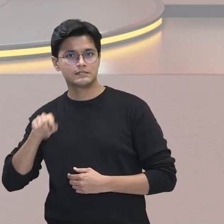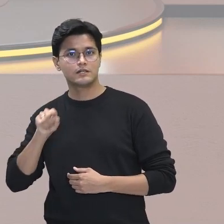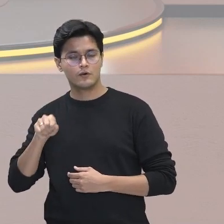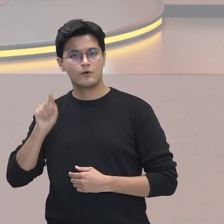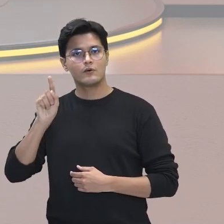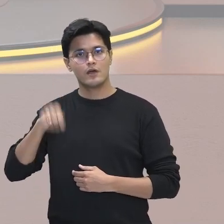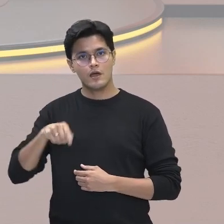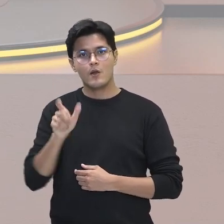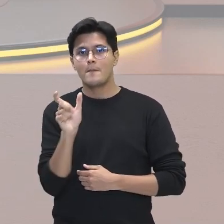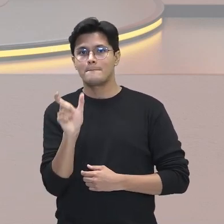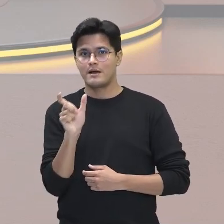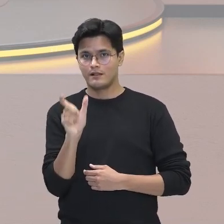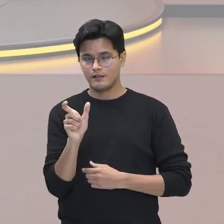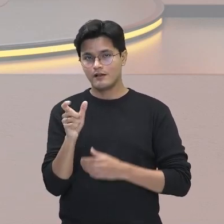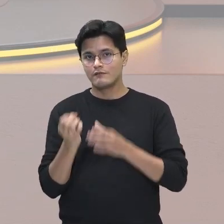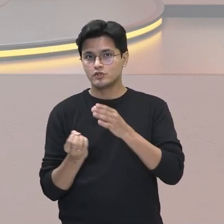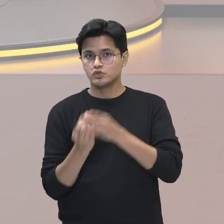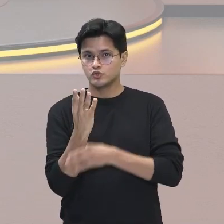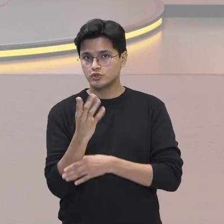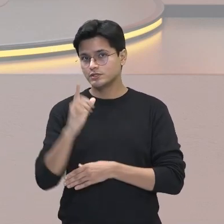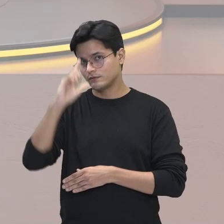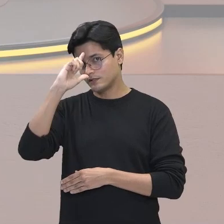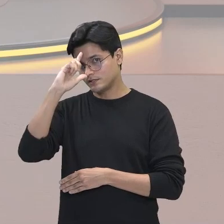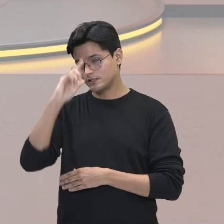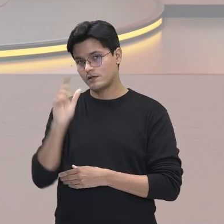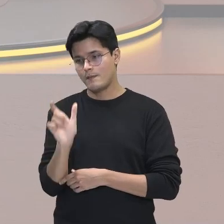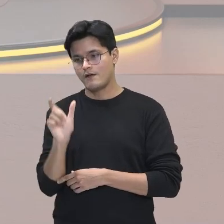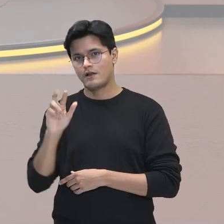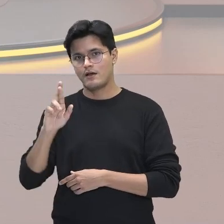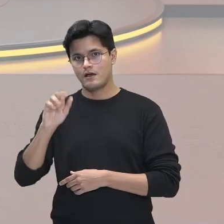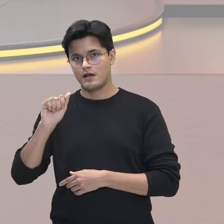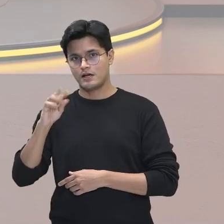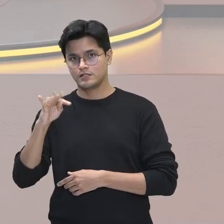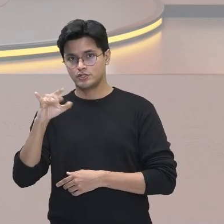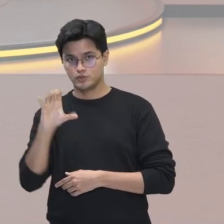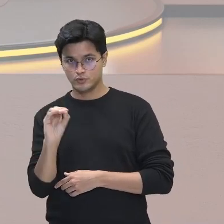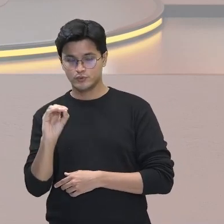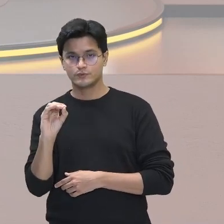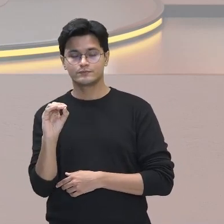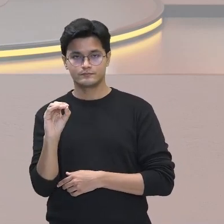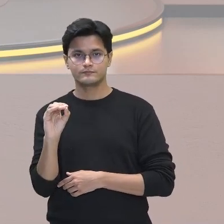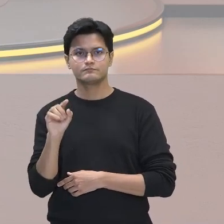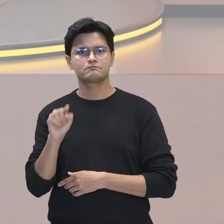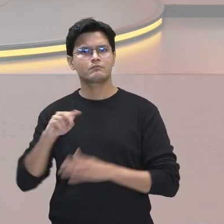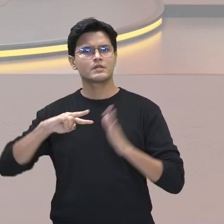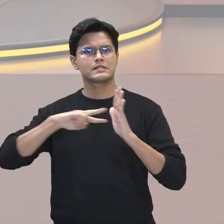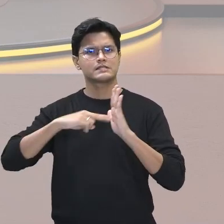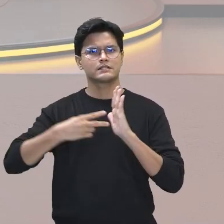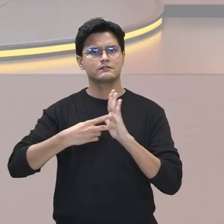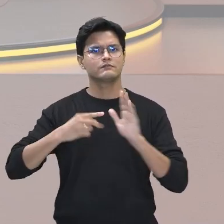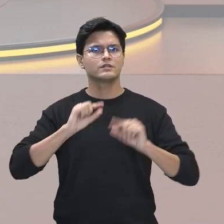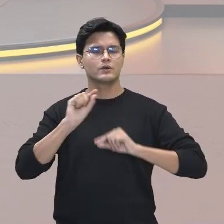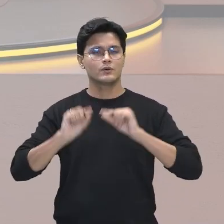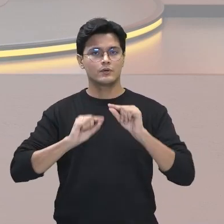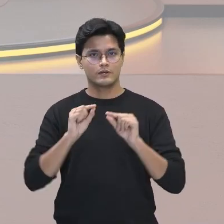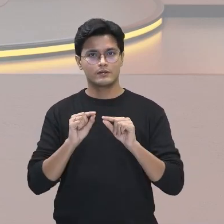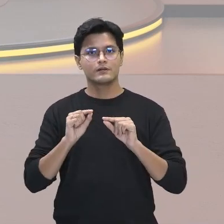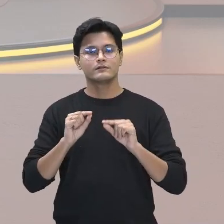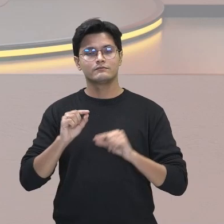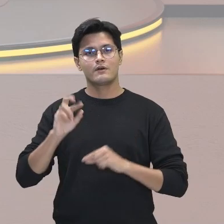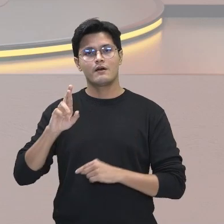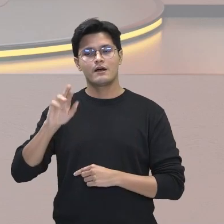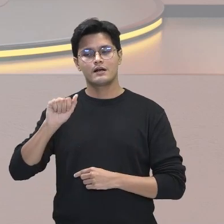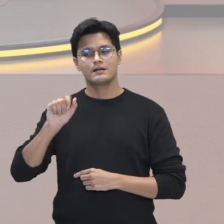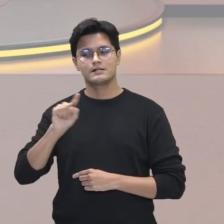do latim, ratio, olha só que bonito, né? Ratio, e que significa o quê?